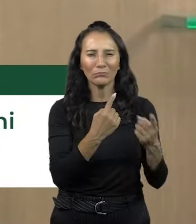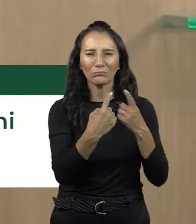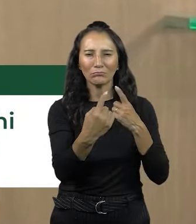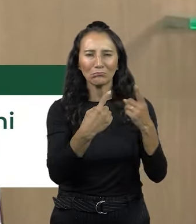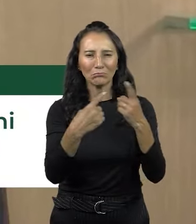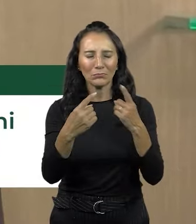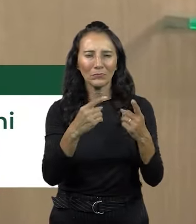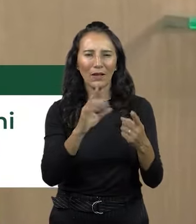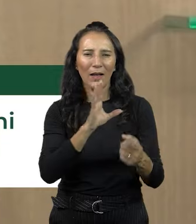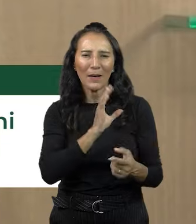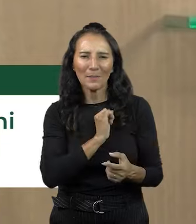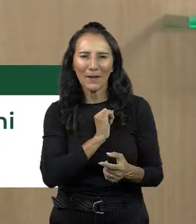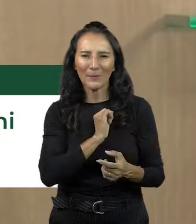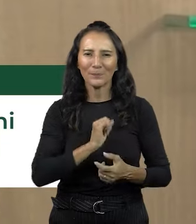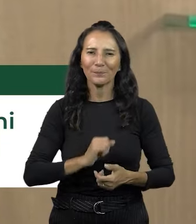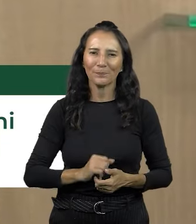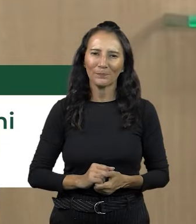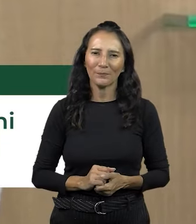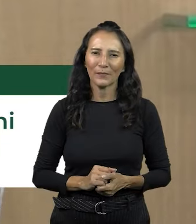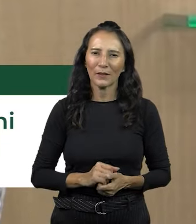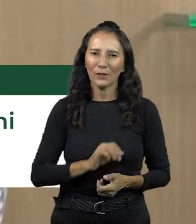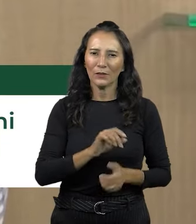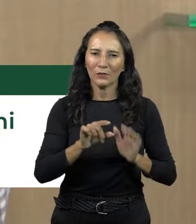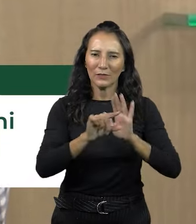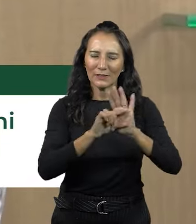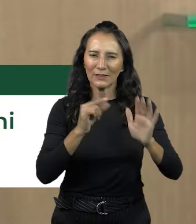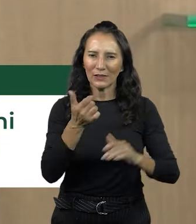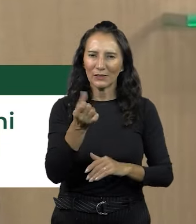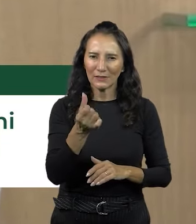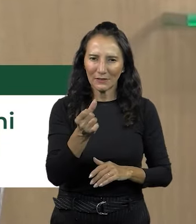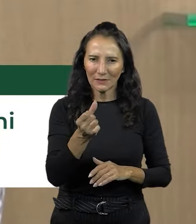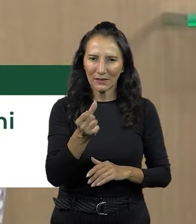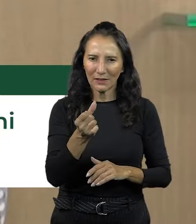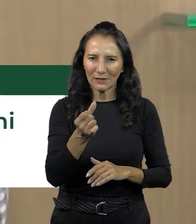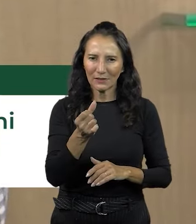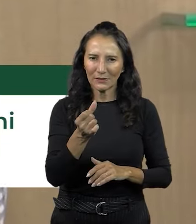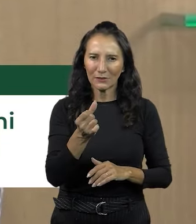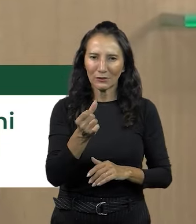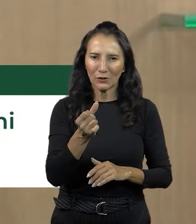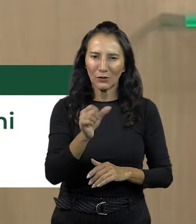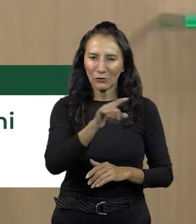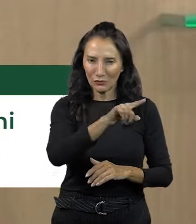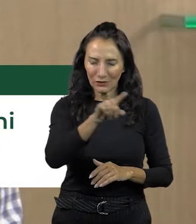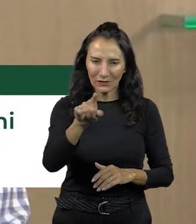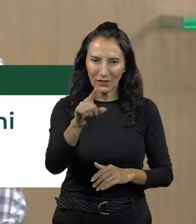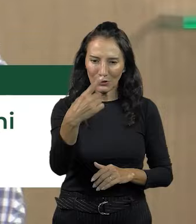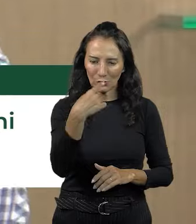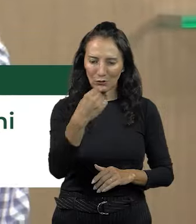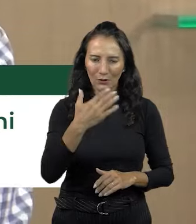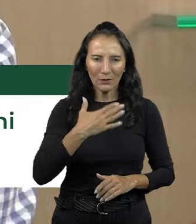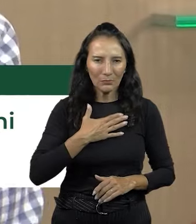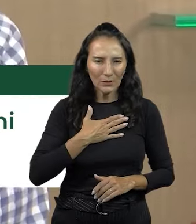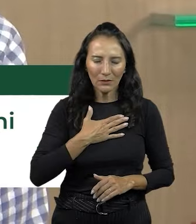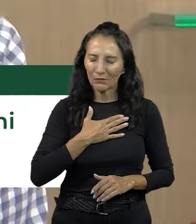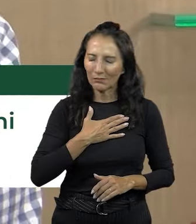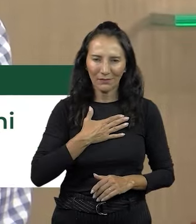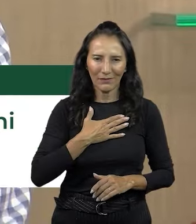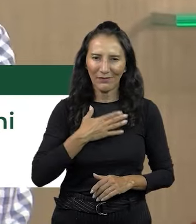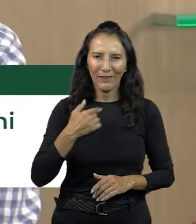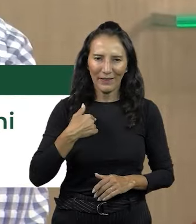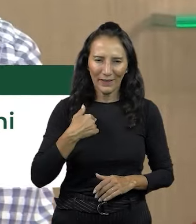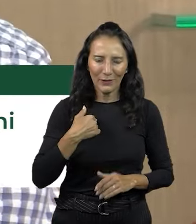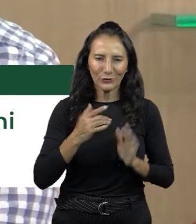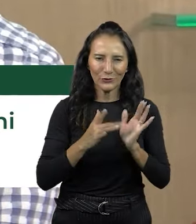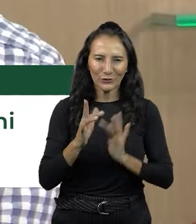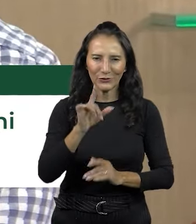chave da minha ministração não fostes vós que me escolhestes mas eu vos escolhi